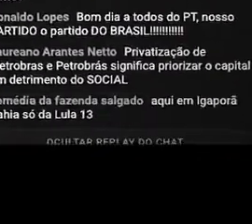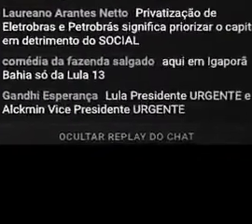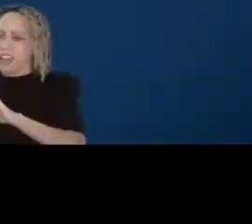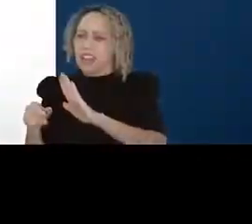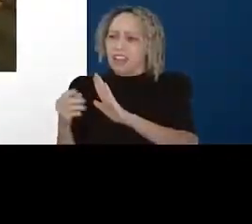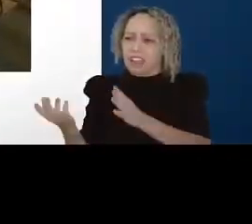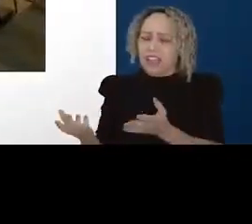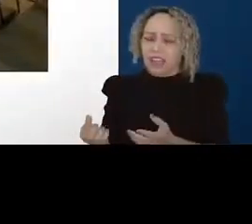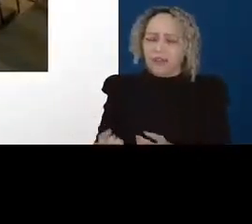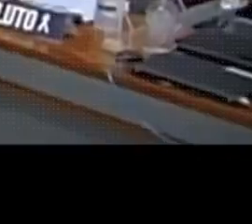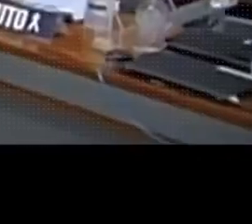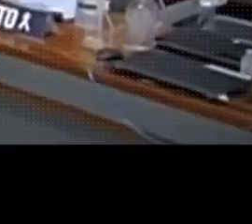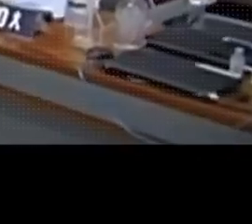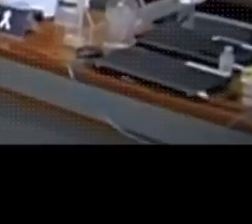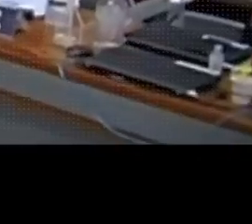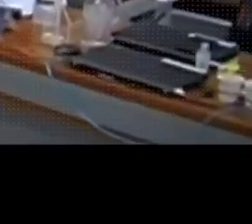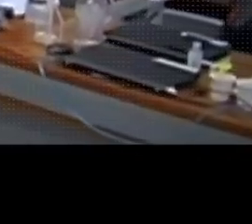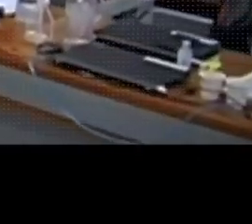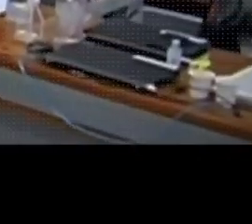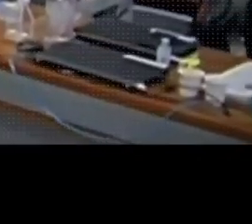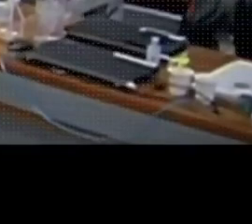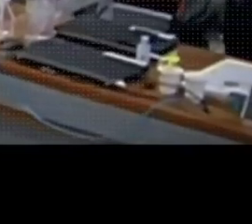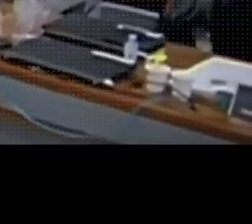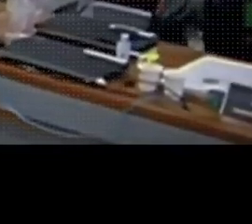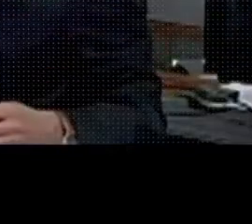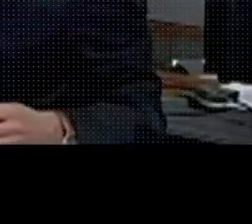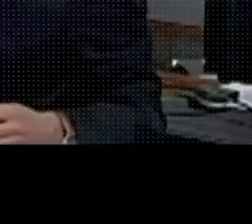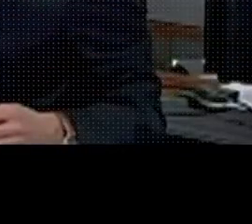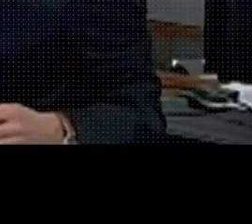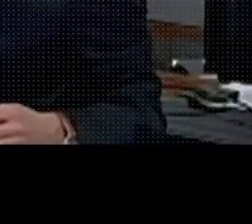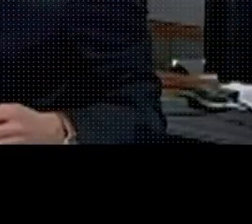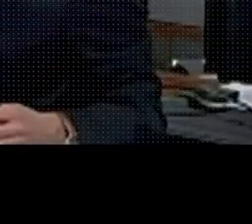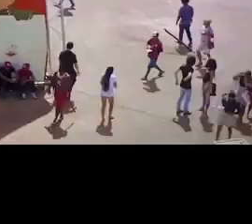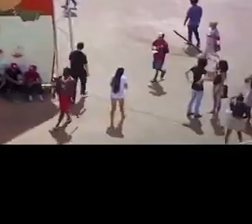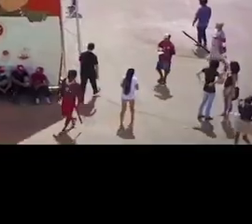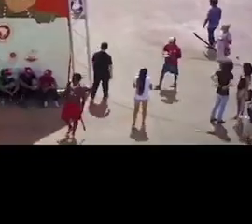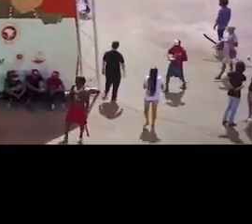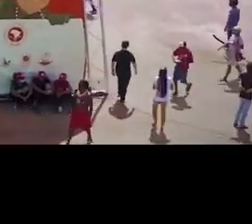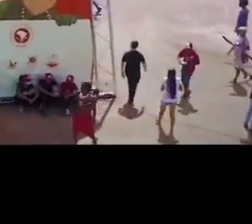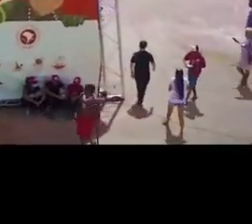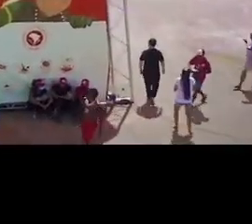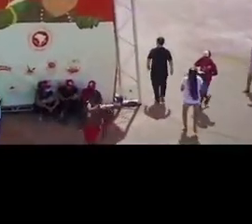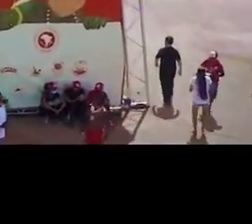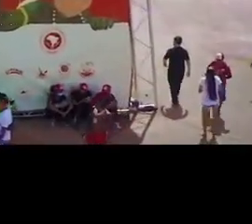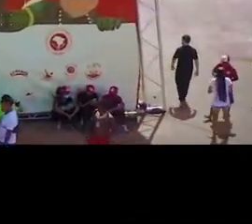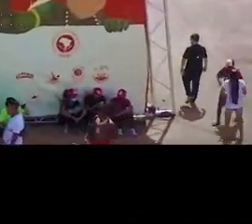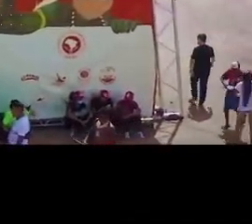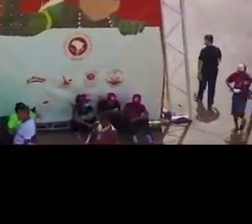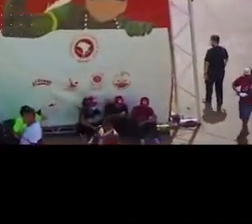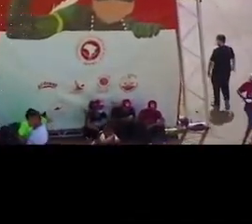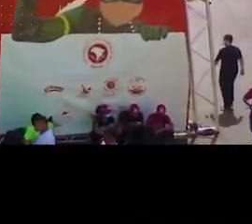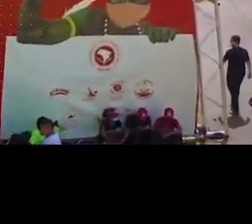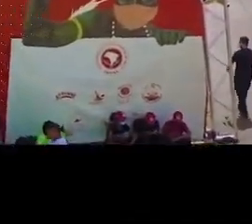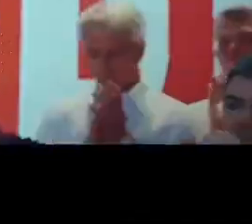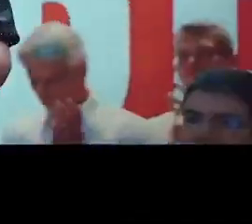redes. Estamos presentes nos momentos de luto e nos momentos de luta,